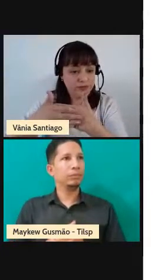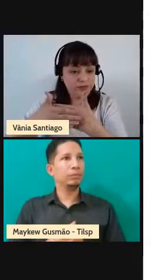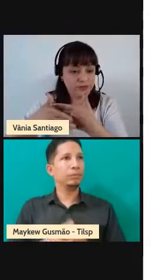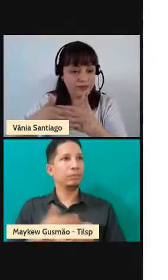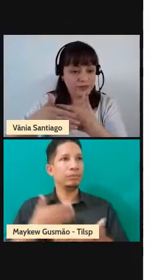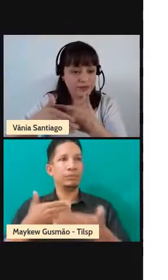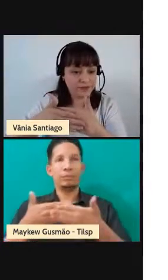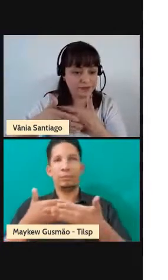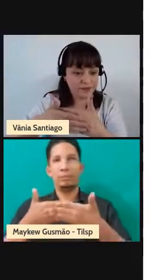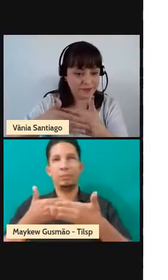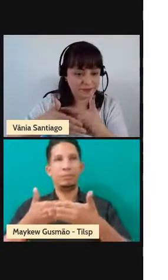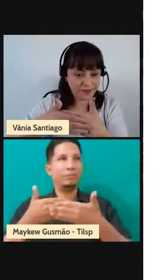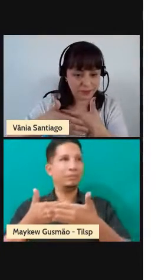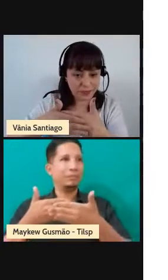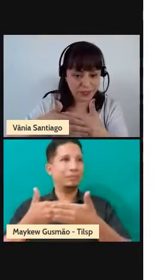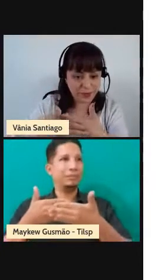Preto.